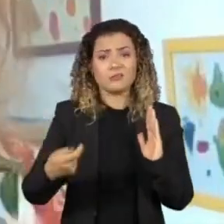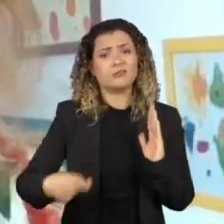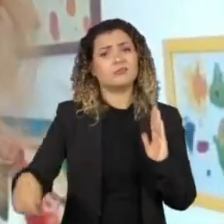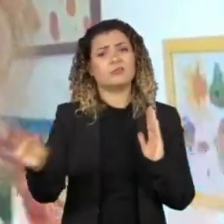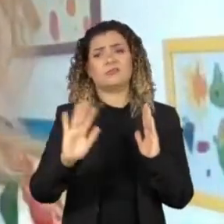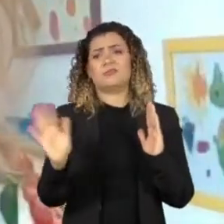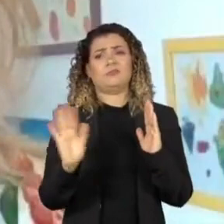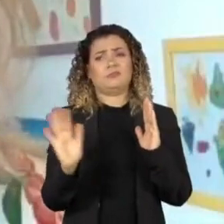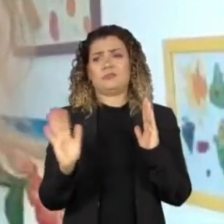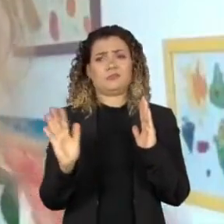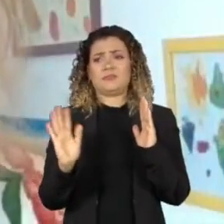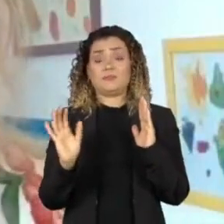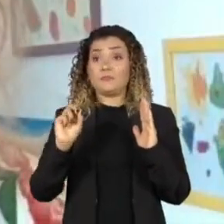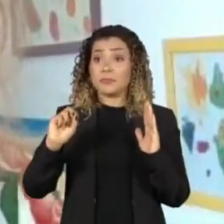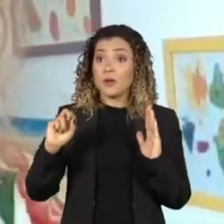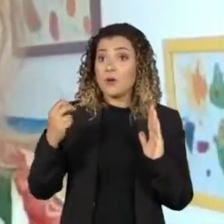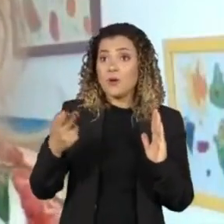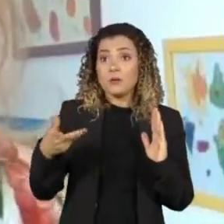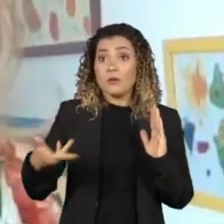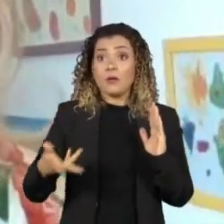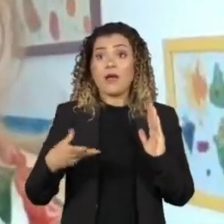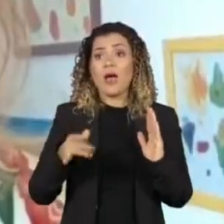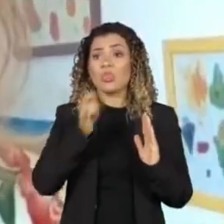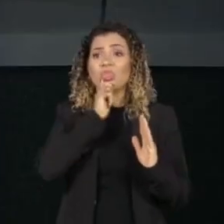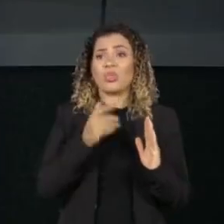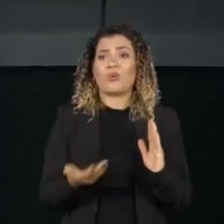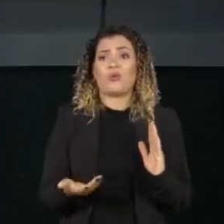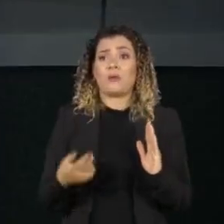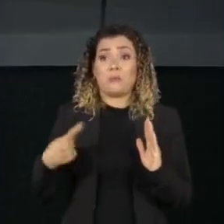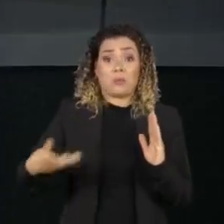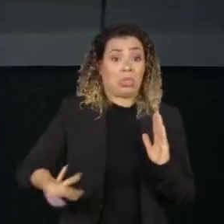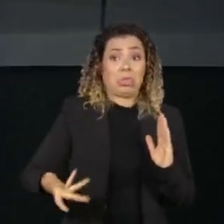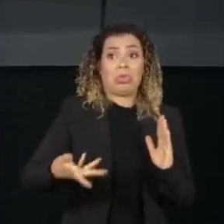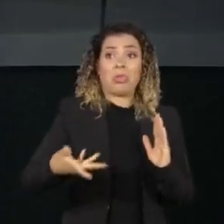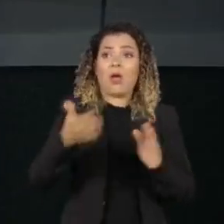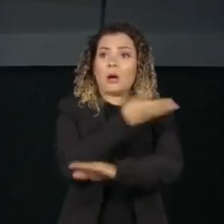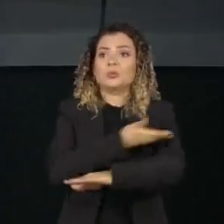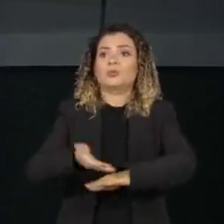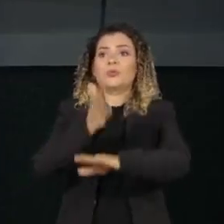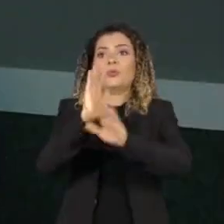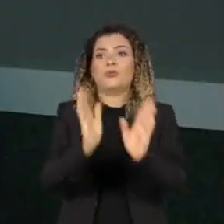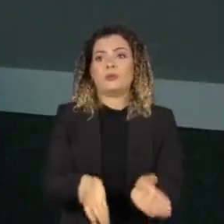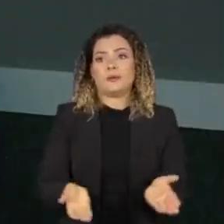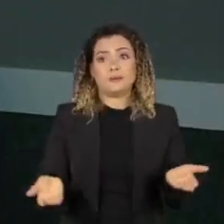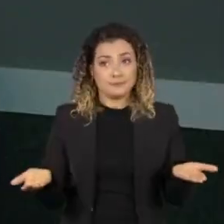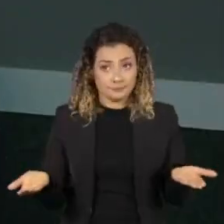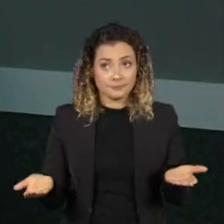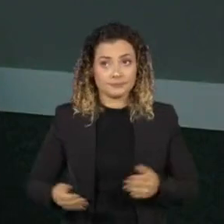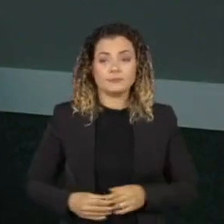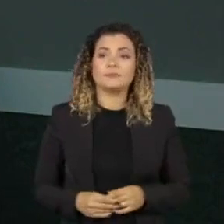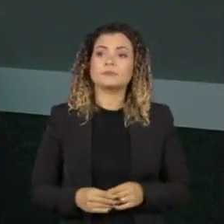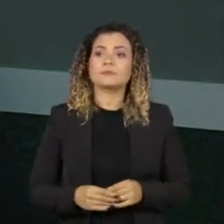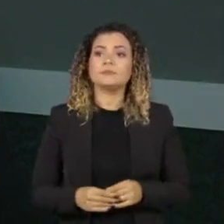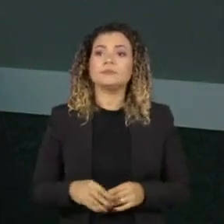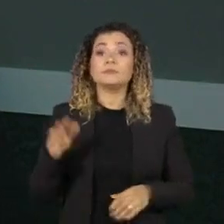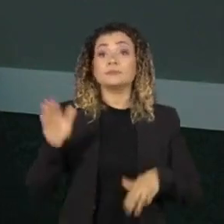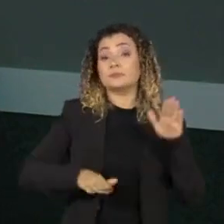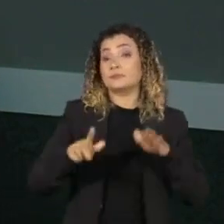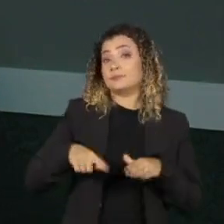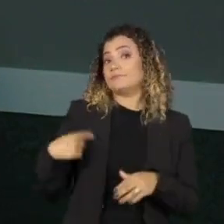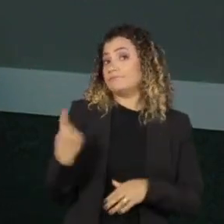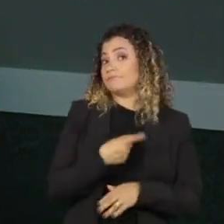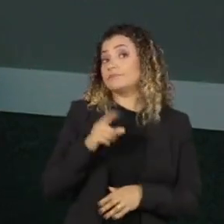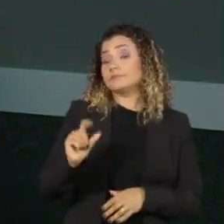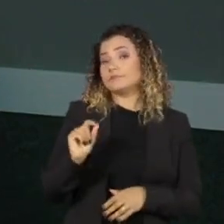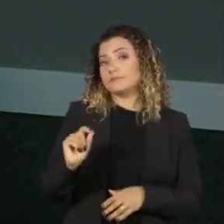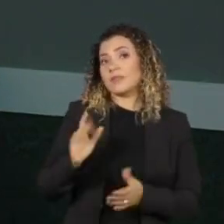ou se ela não faz sentido nenhum e a gente só está correndo porque a pressa já se tornou a regra, né? Muitas vezes a gente adota posturas desse